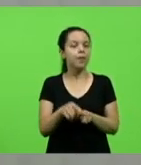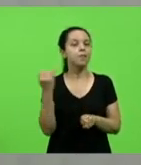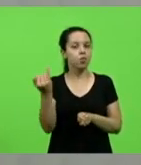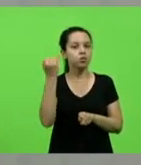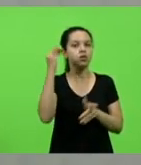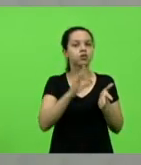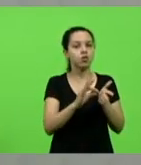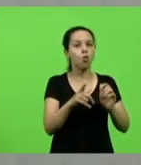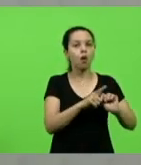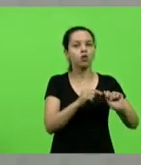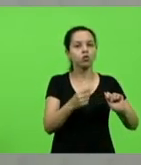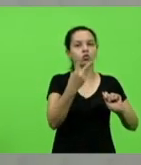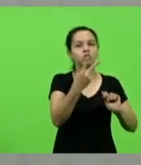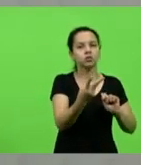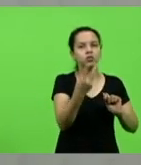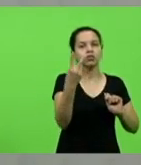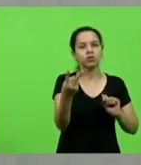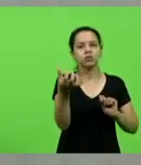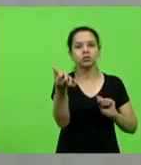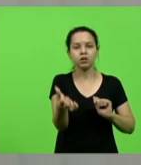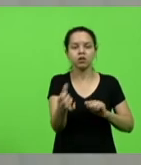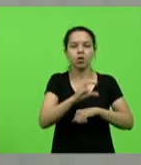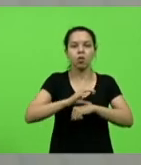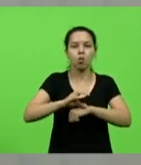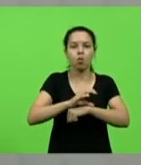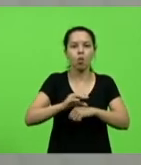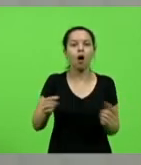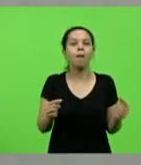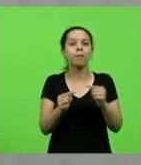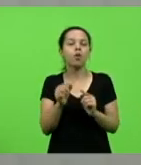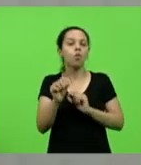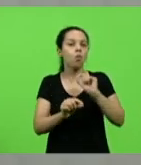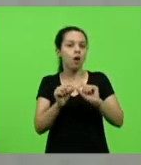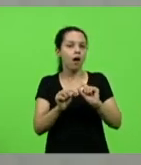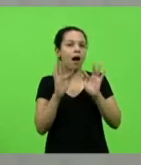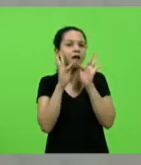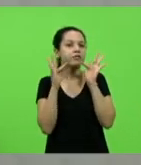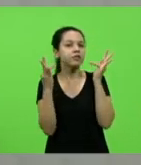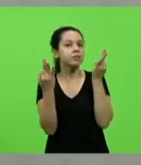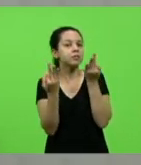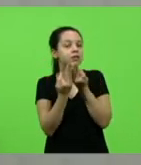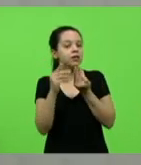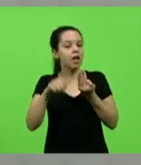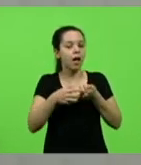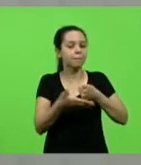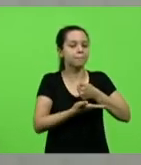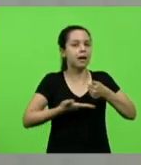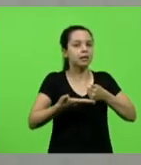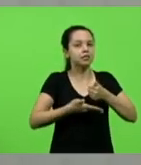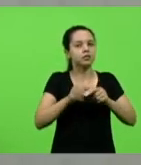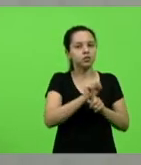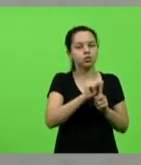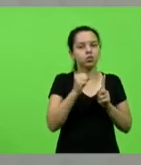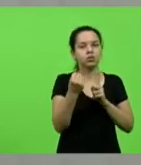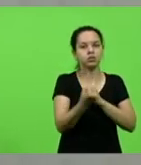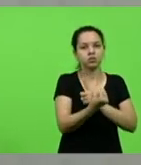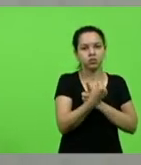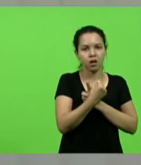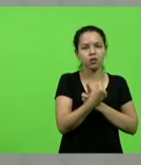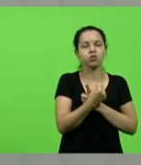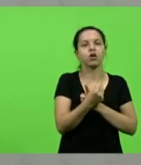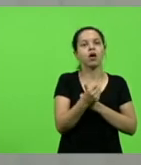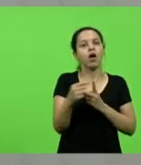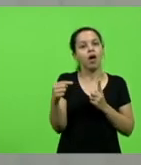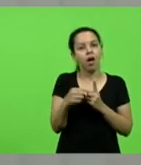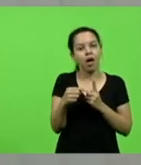artigo 226 da Constituição, no sentido de que a família, que é a base da sociedade, tem especial proteção